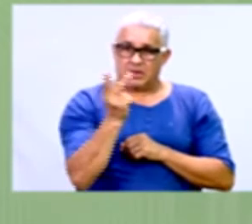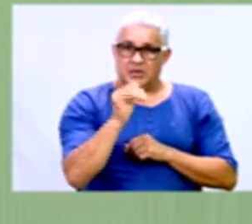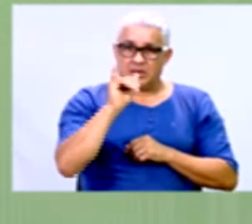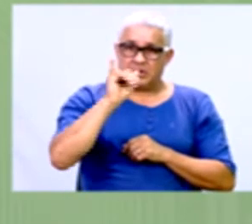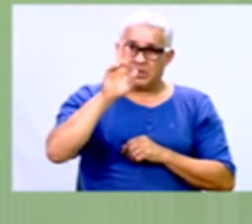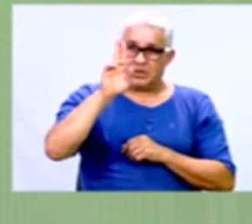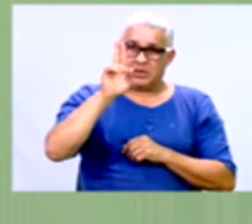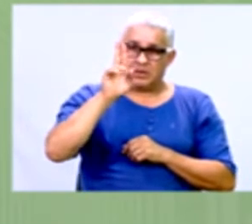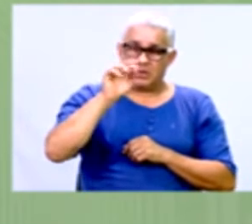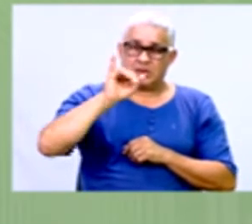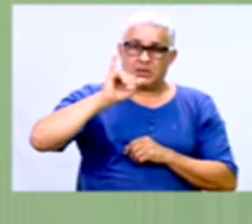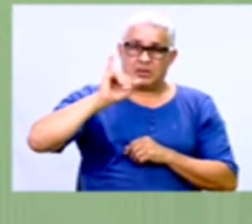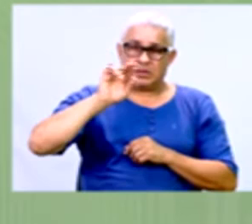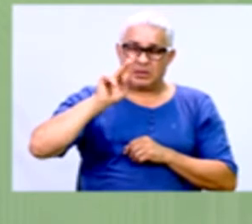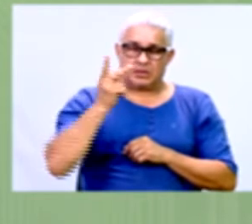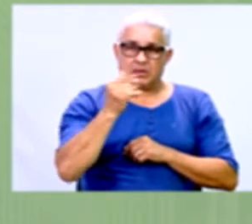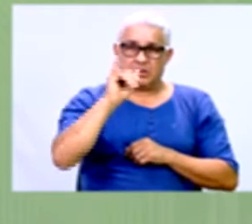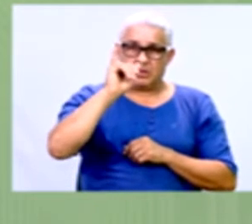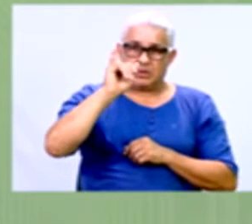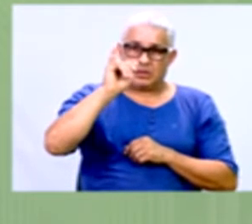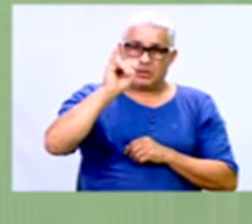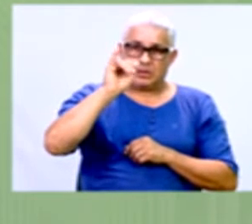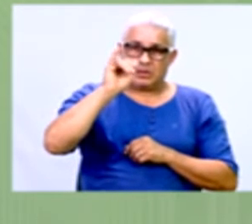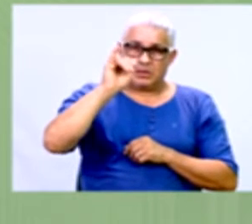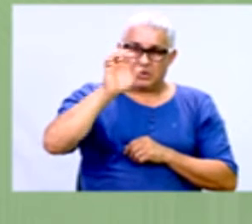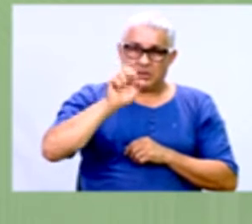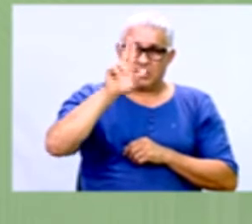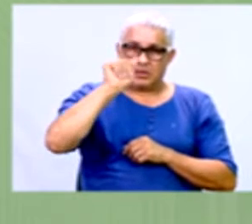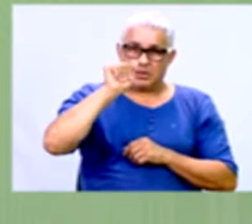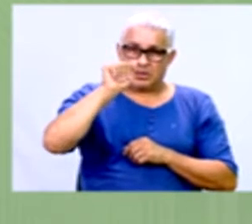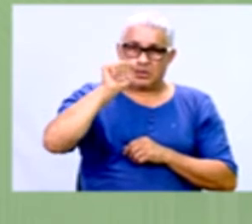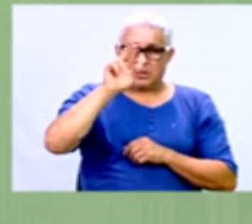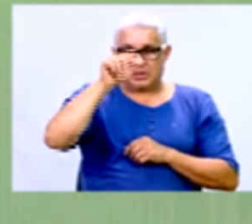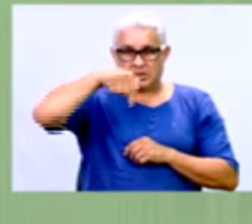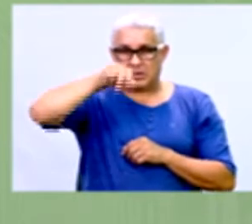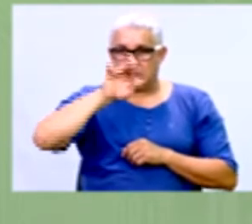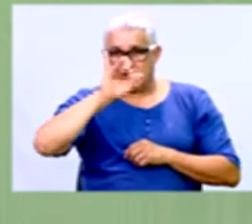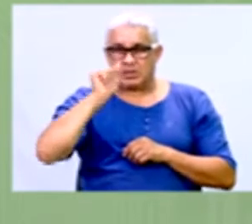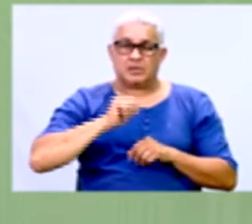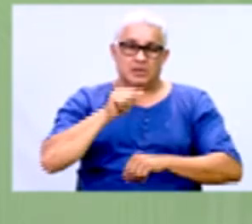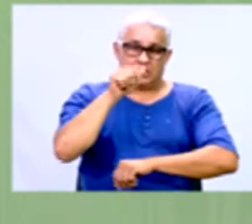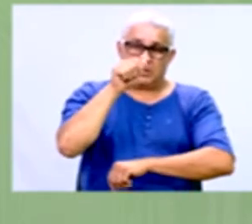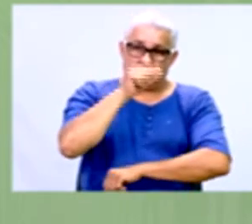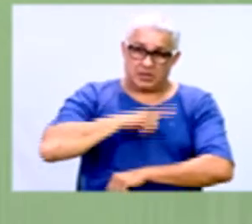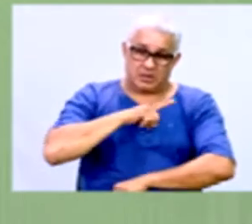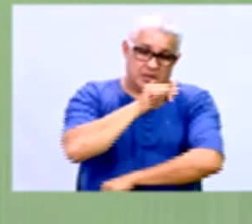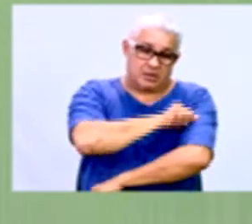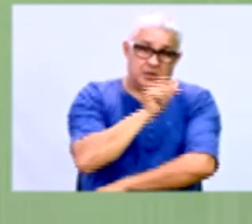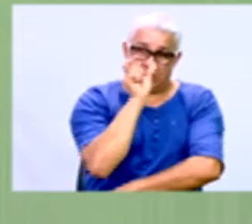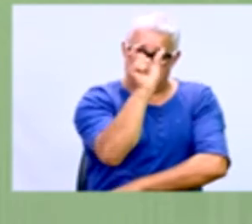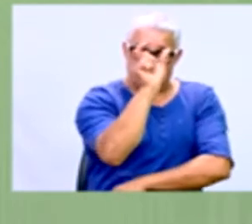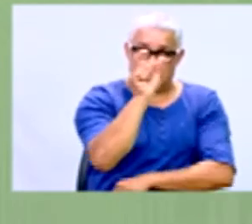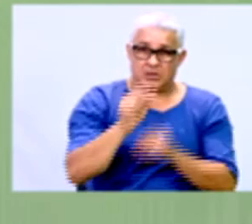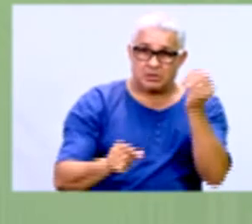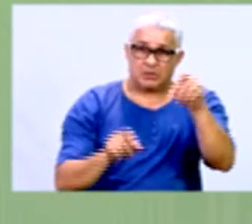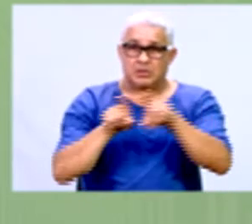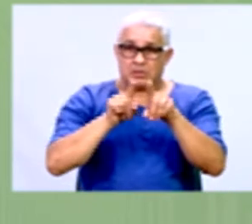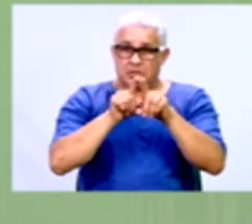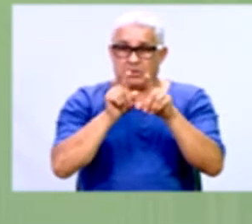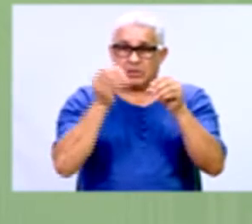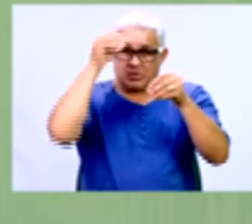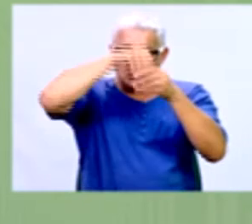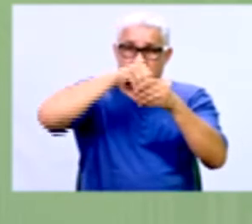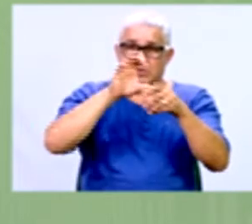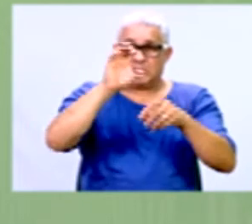tag aluno, abertura da tag aluno, fechamento da tag aluno, né? Dentro de aluno, nós temos o código do aluno e o nome do